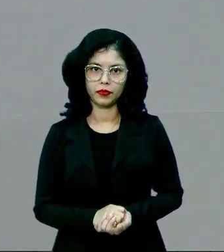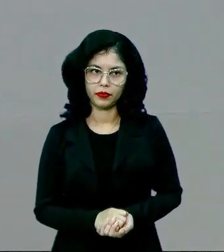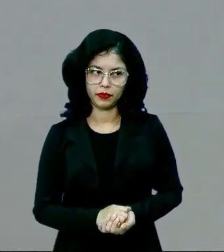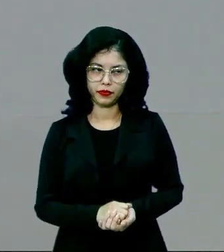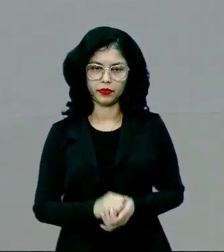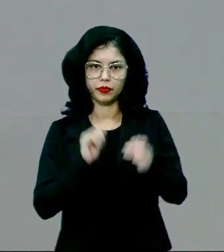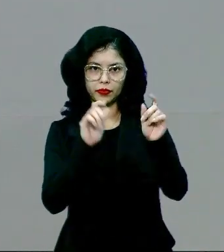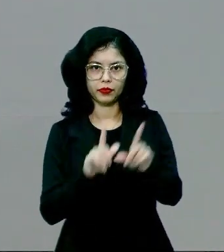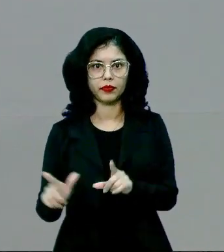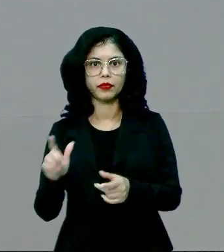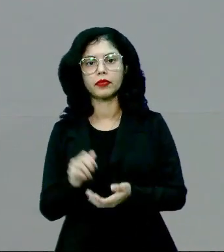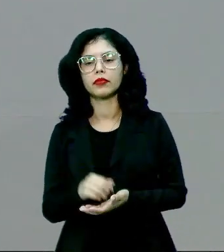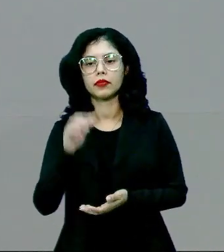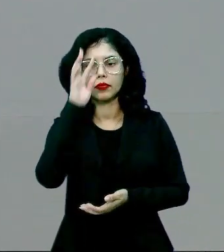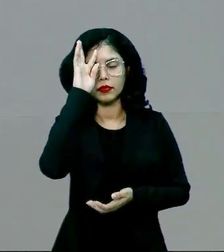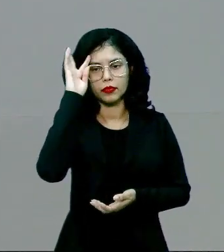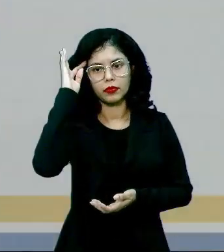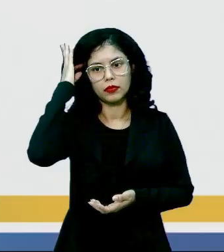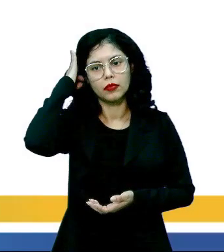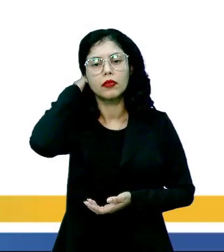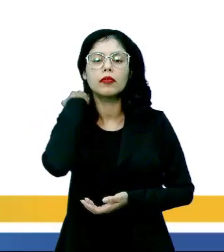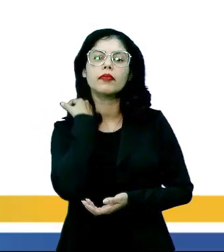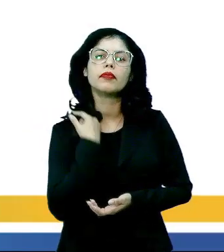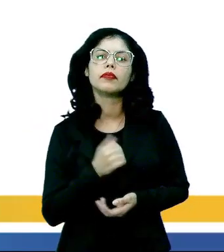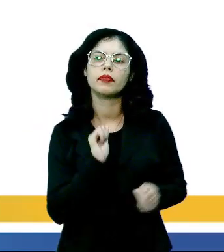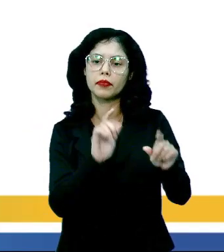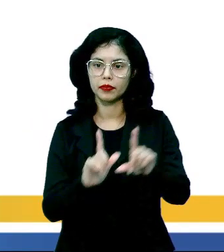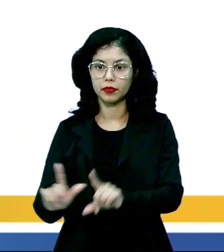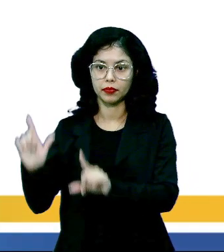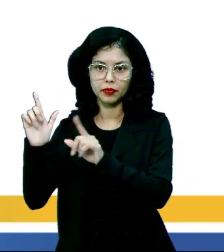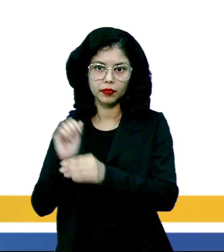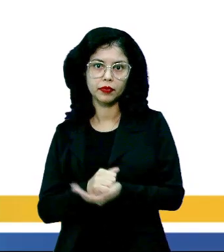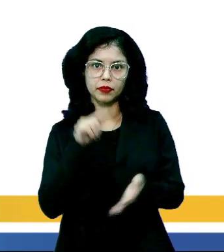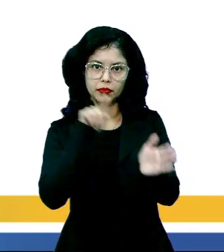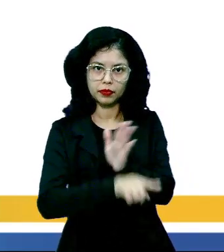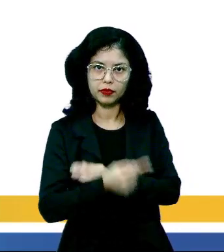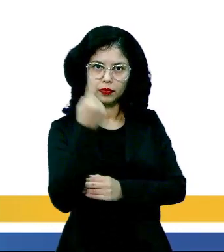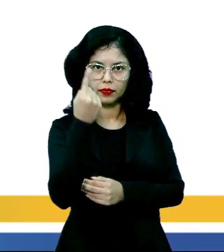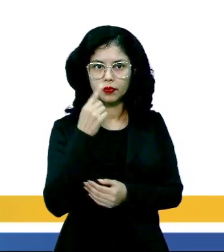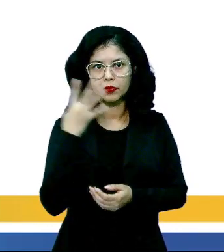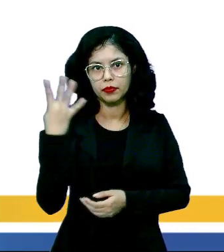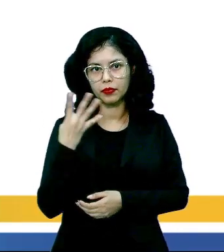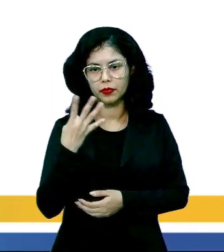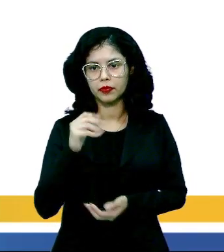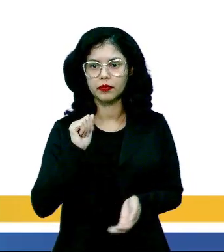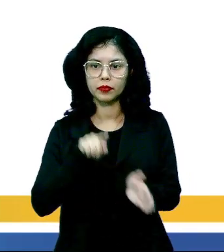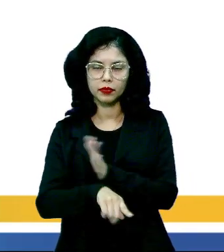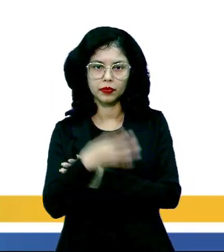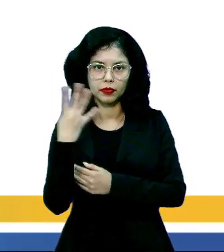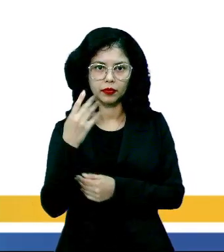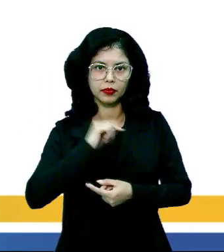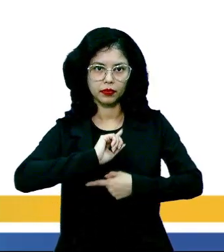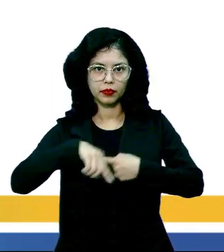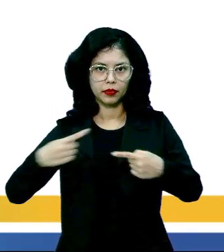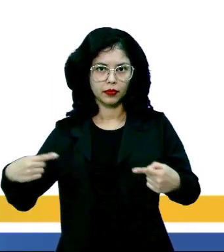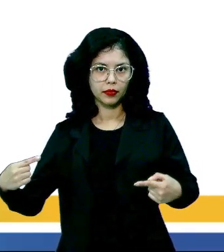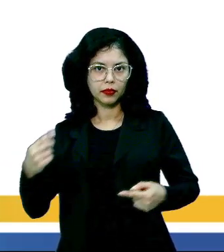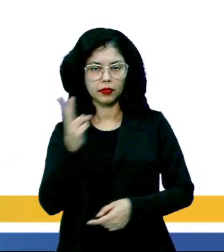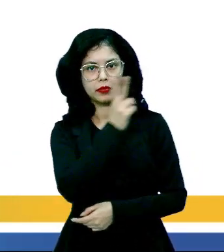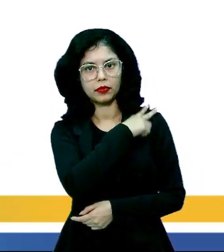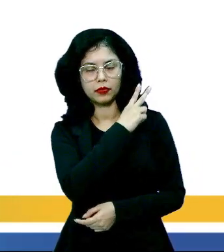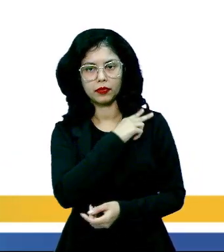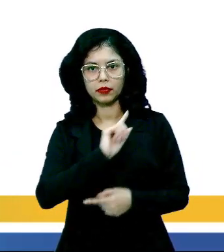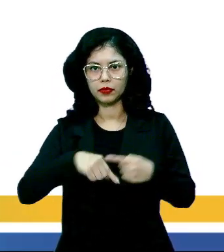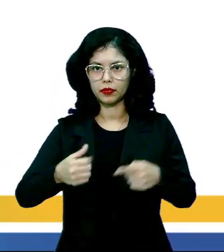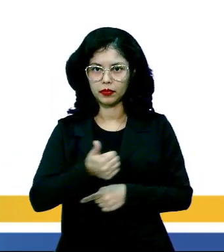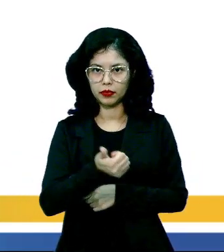acompanhe-nos nessa aula aqui slide na tela questão de número 4 livros resolver nem dois já foi citado